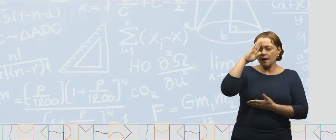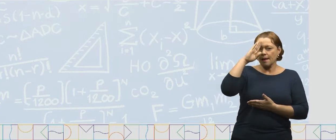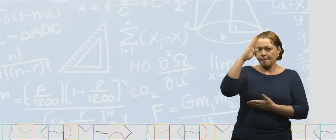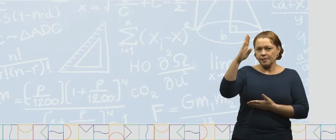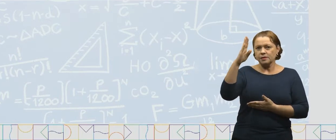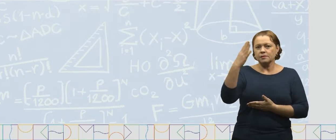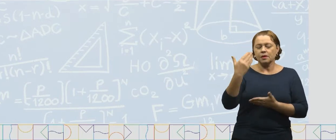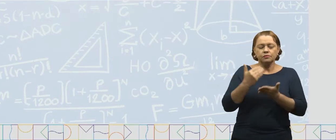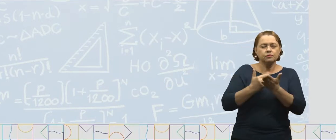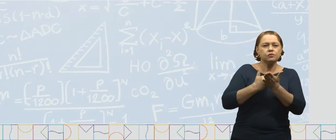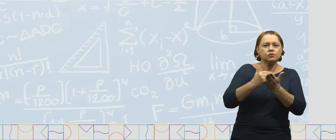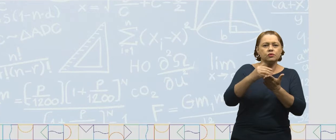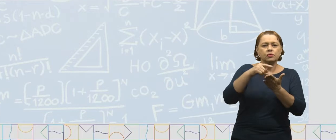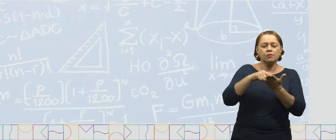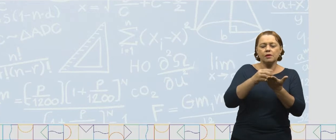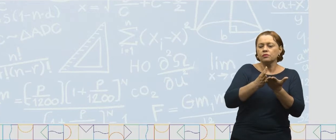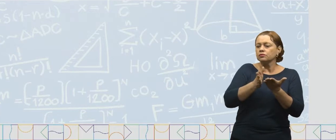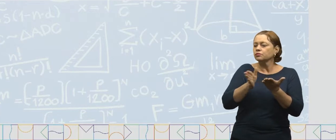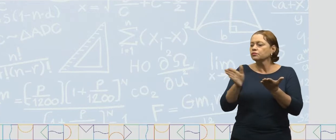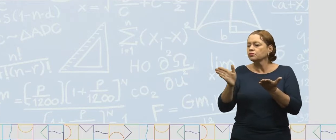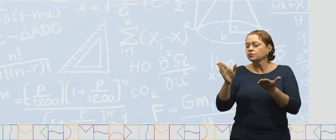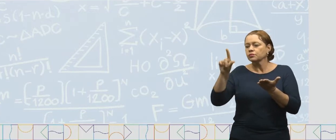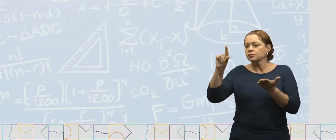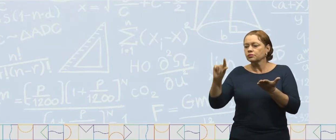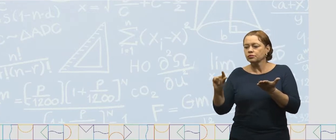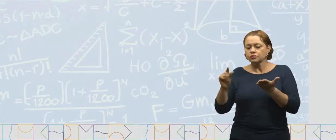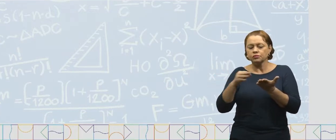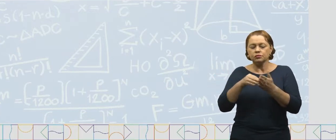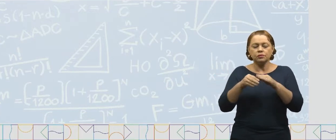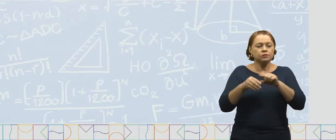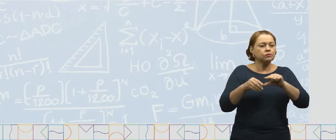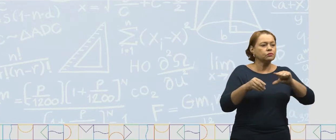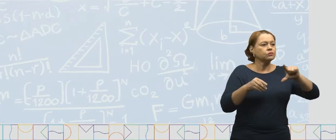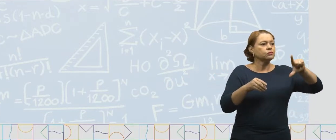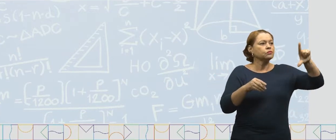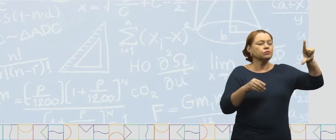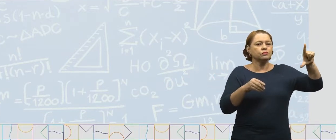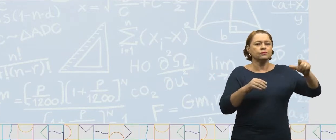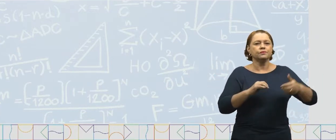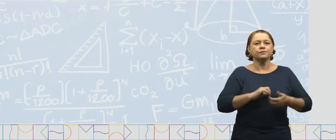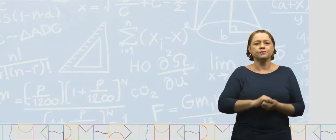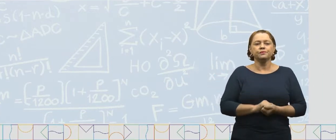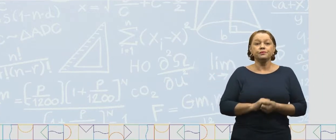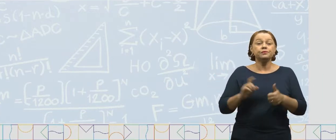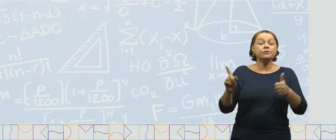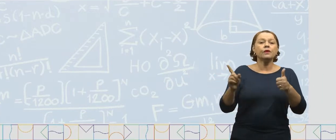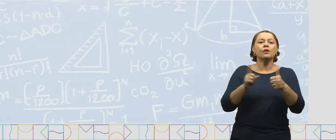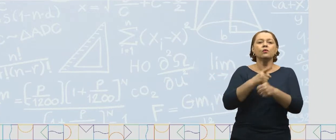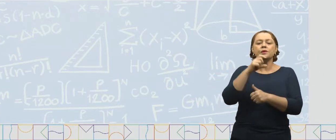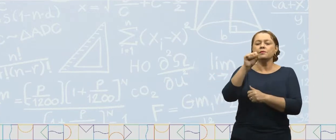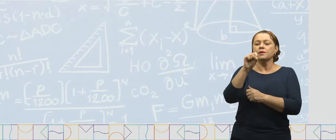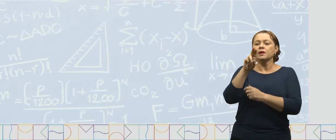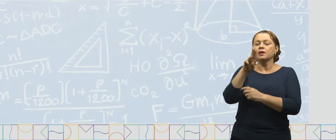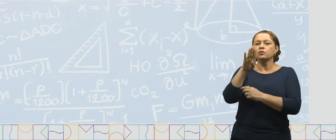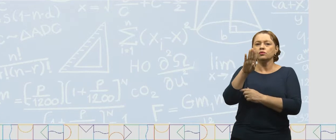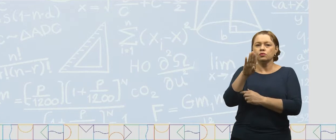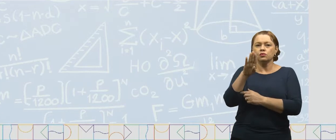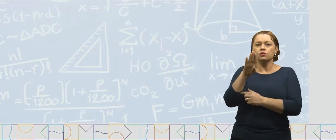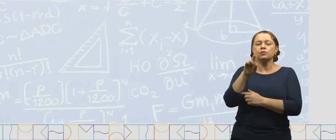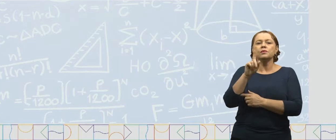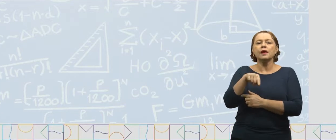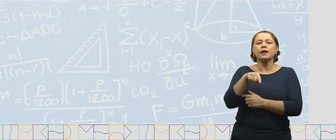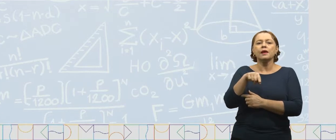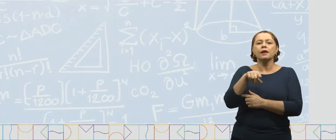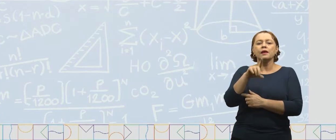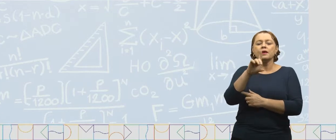onde parte todos os seus múltiplos e submúltiplos. Começando com o primeiro dos submúltiplos, a partir do grama,